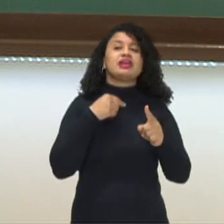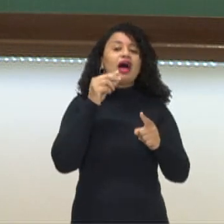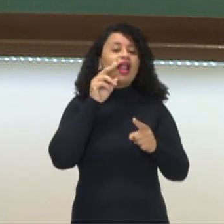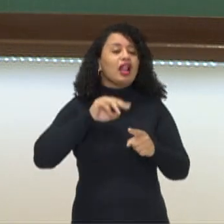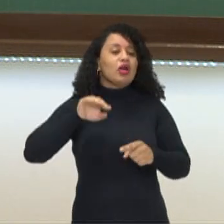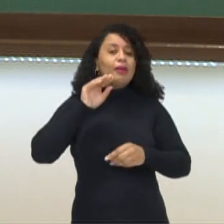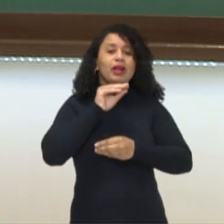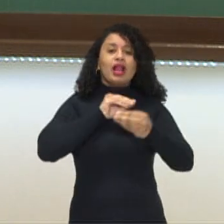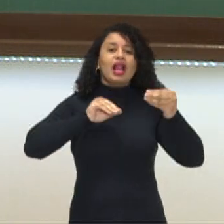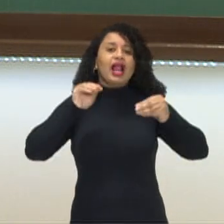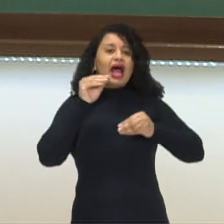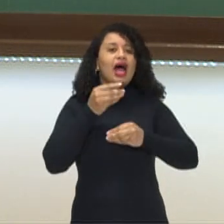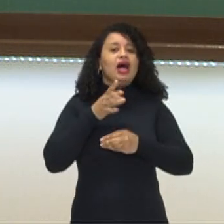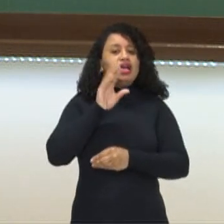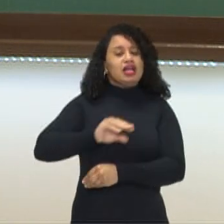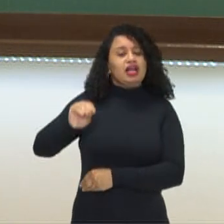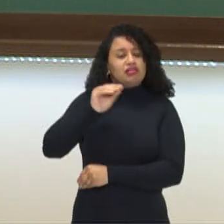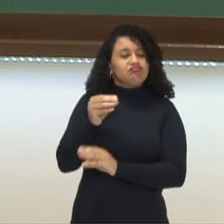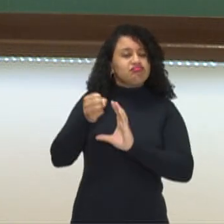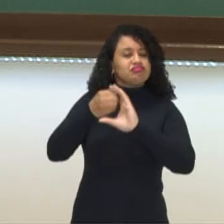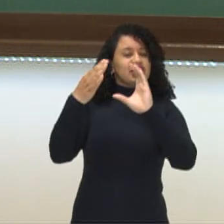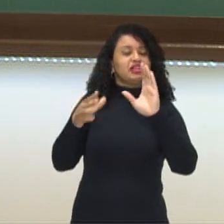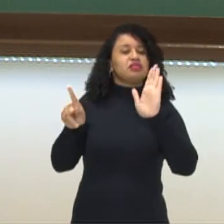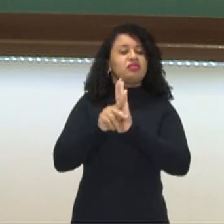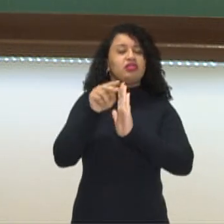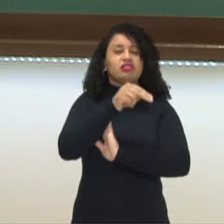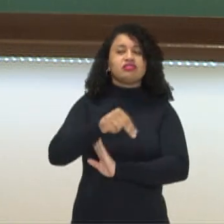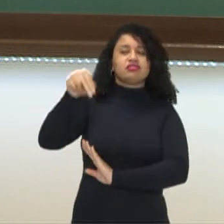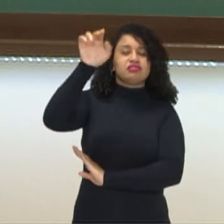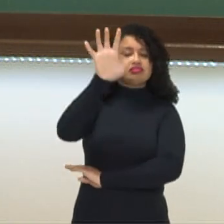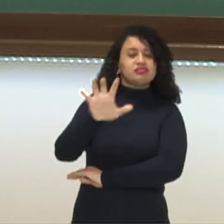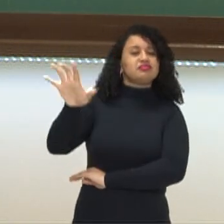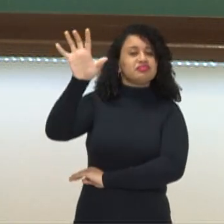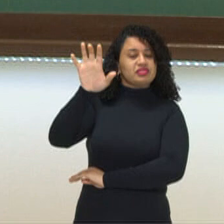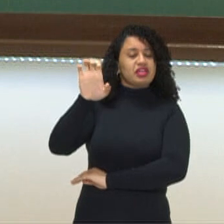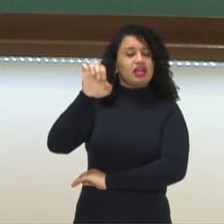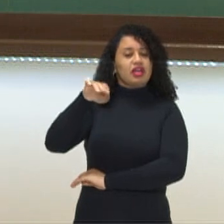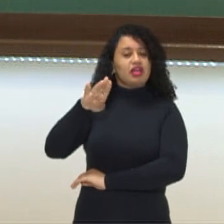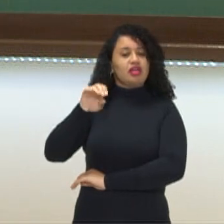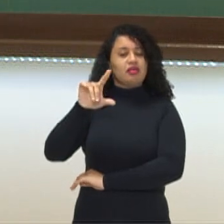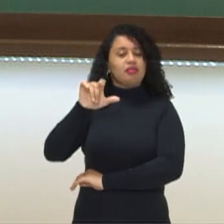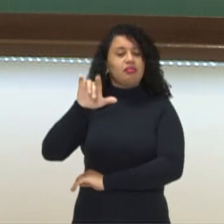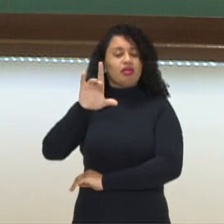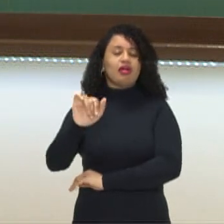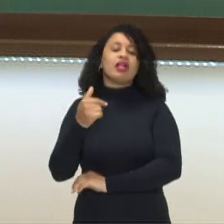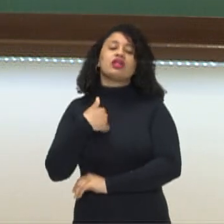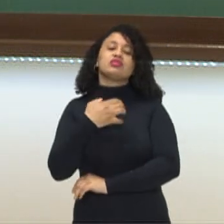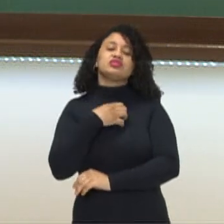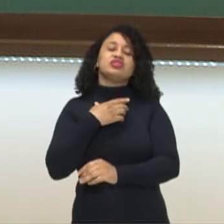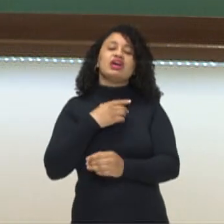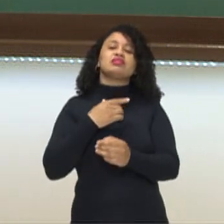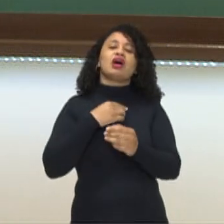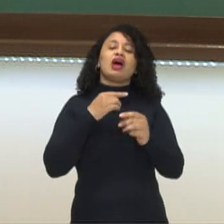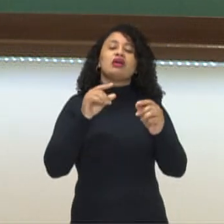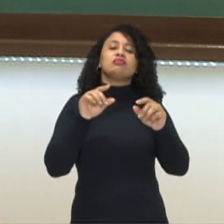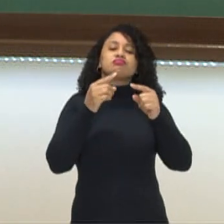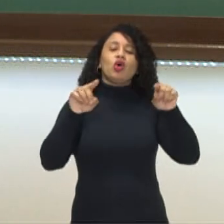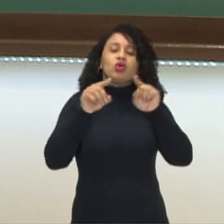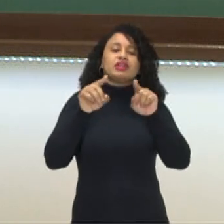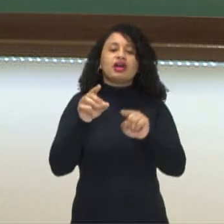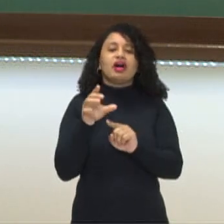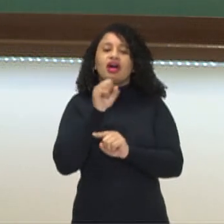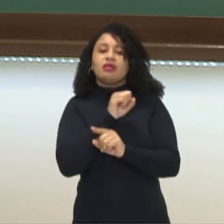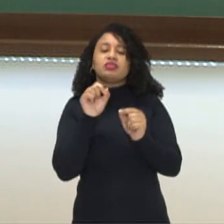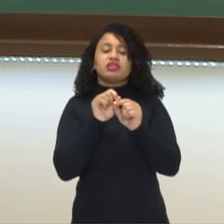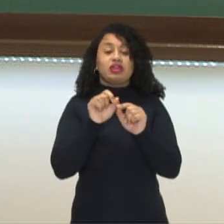rima, né? É característica do povo do Nordeste, a embolada. Então, essa rima bem rápida que eles fazem, né? Geralmente